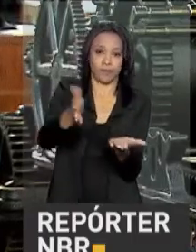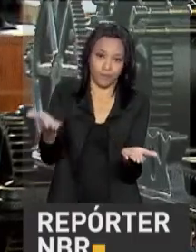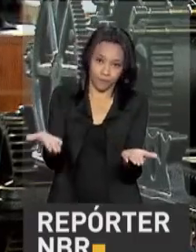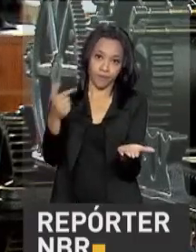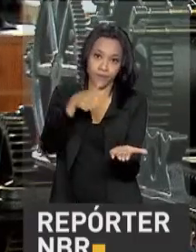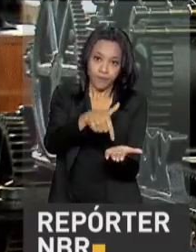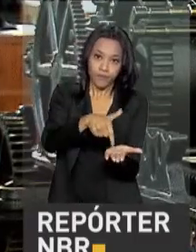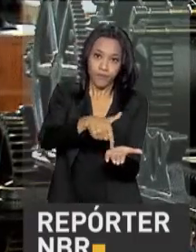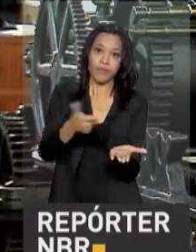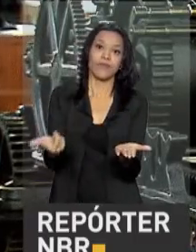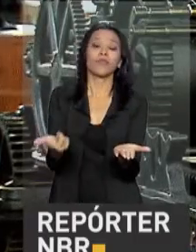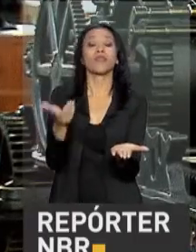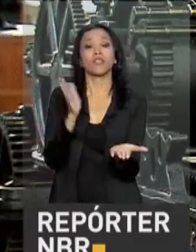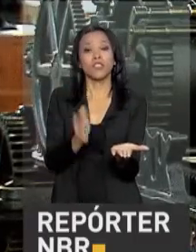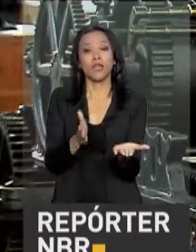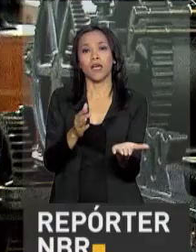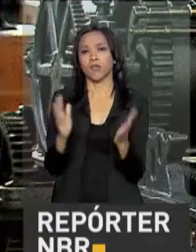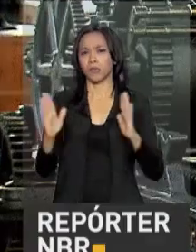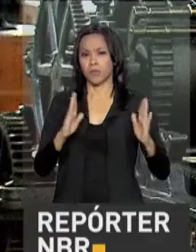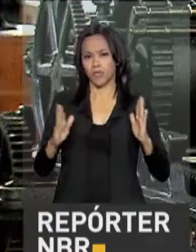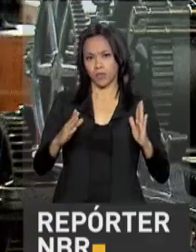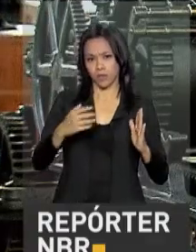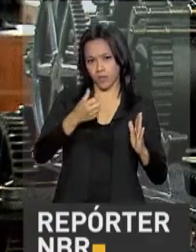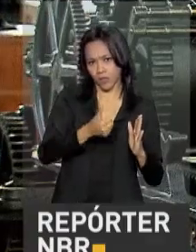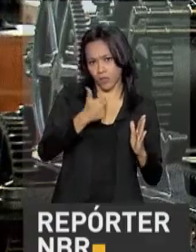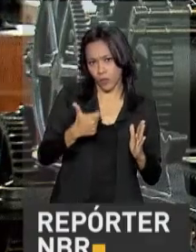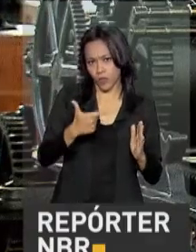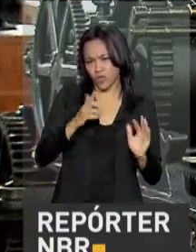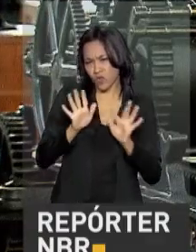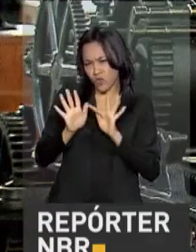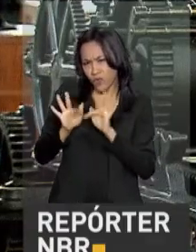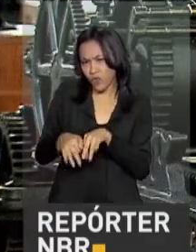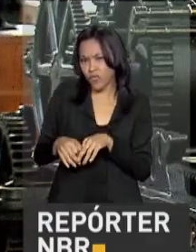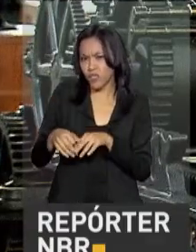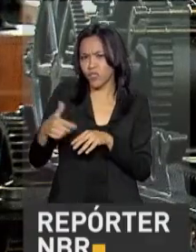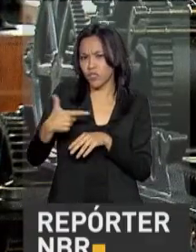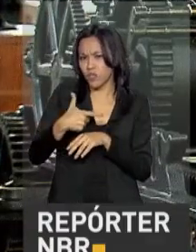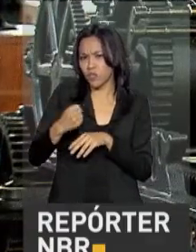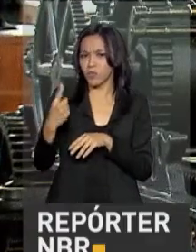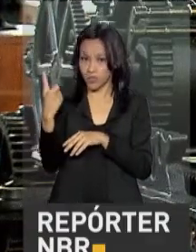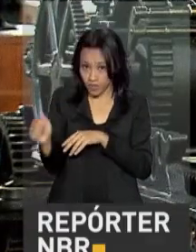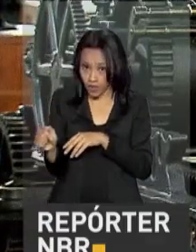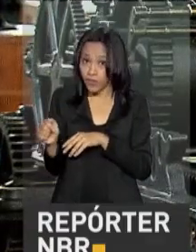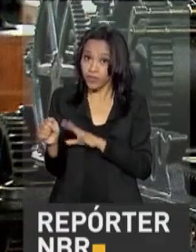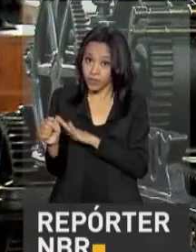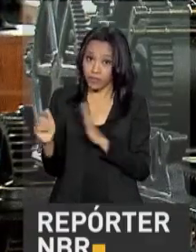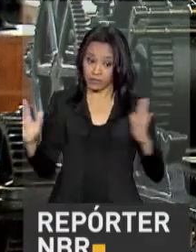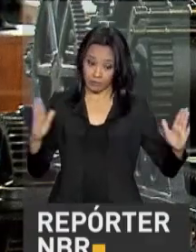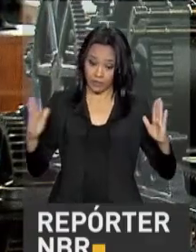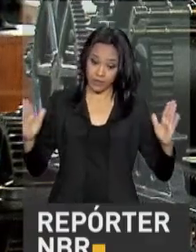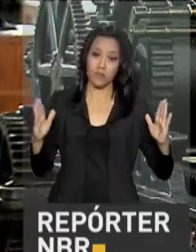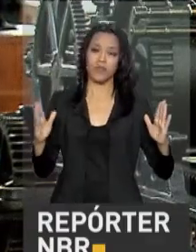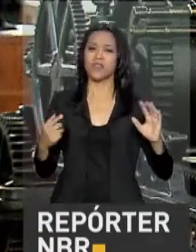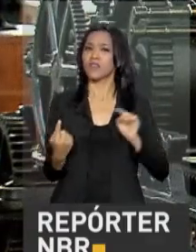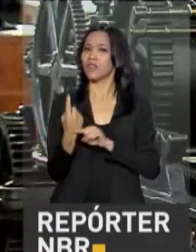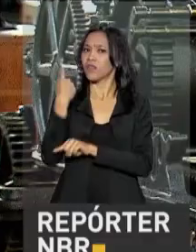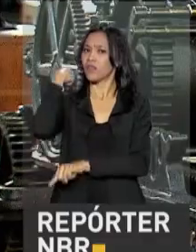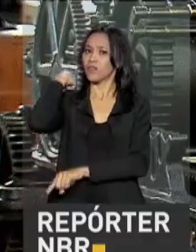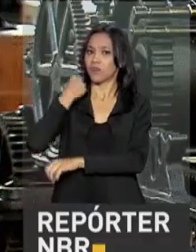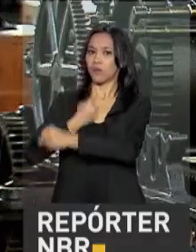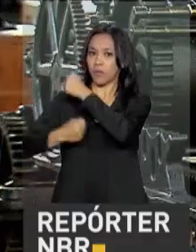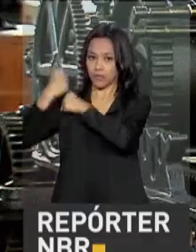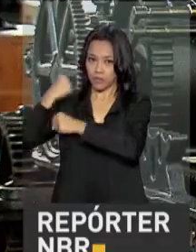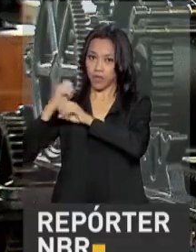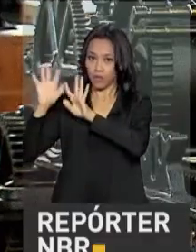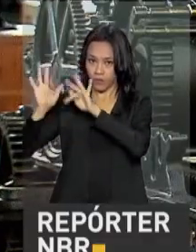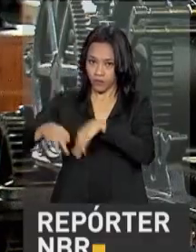diário, na forma impressa, entre 1862 e o finalzinho de 2017, e desde o final do ano passado a gente publica